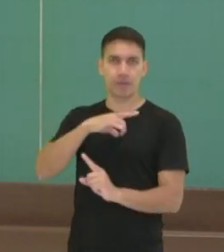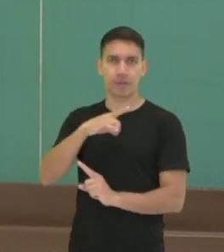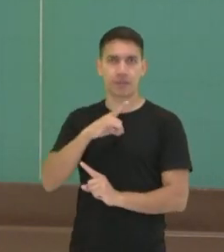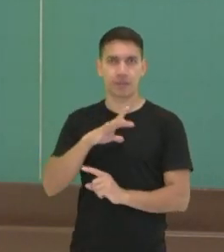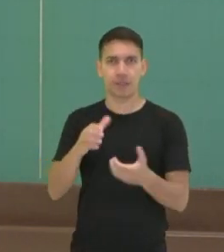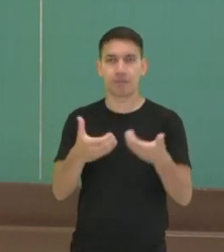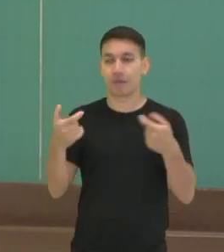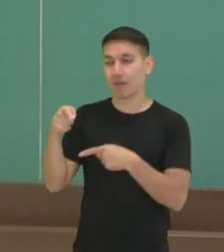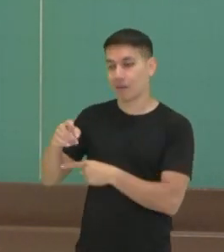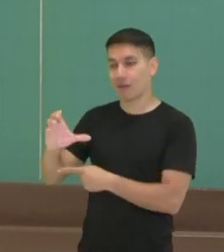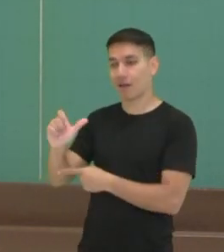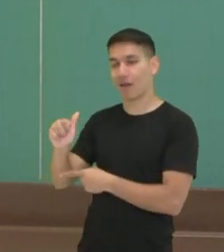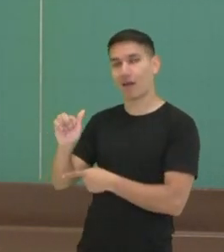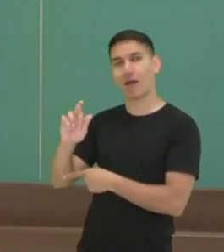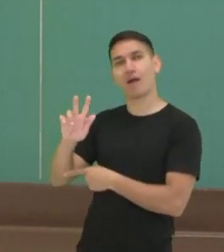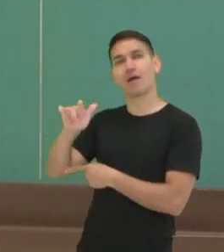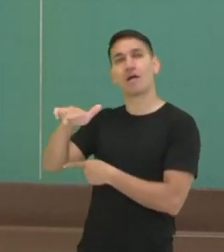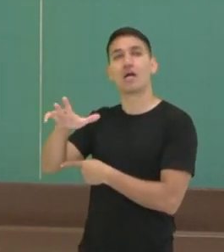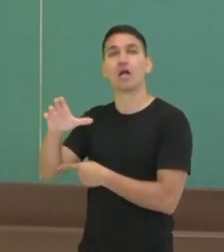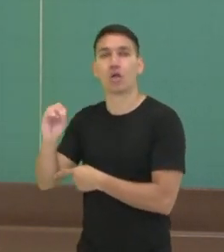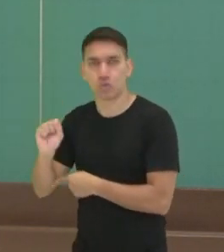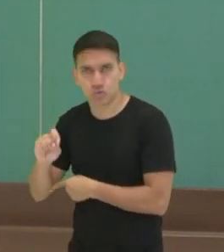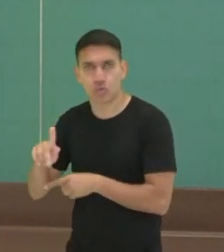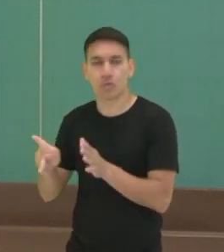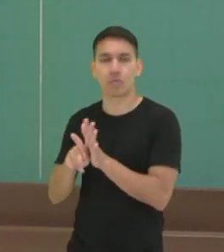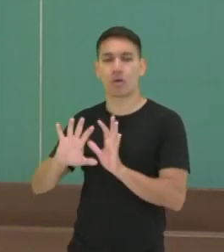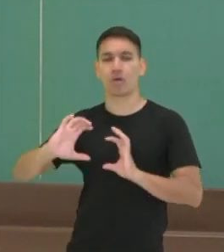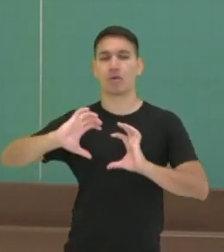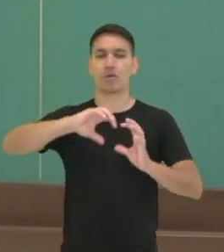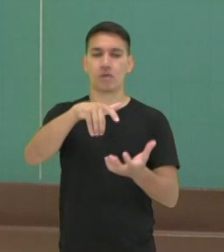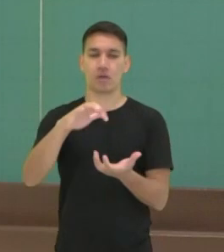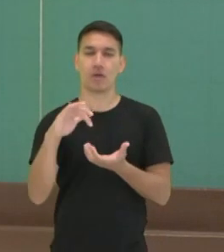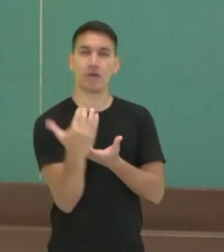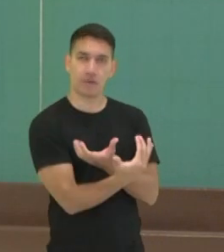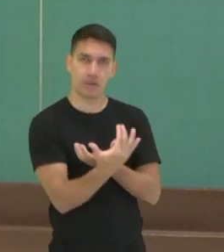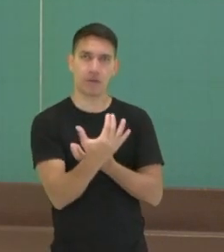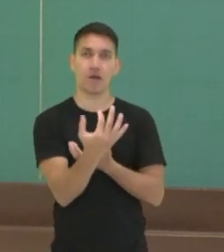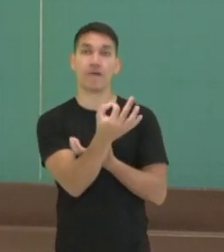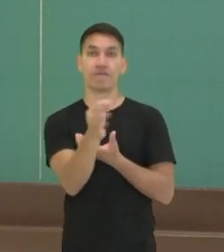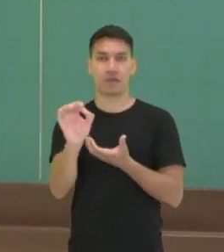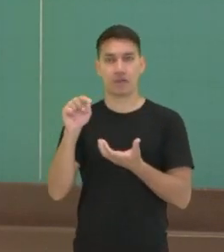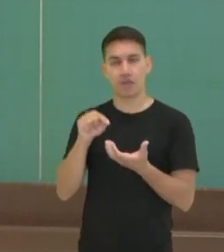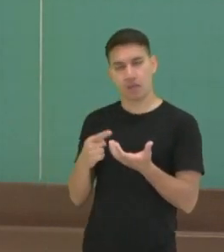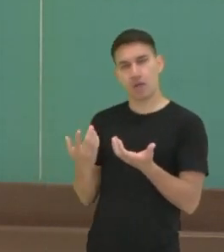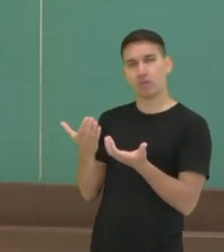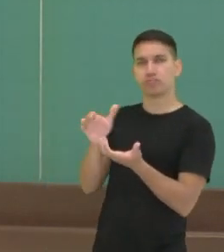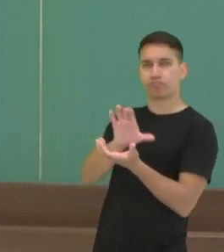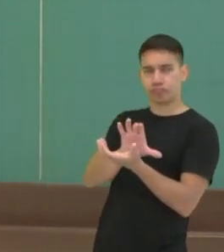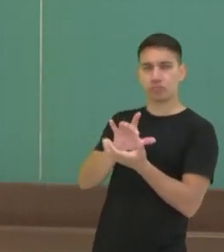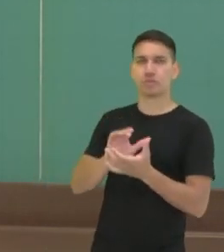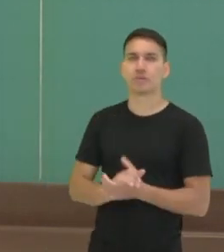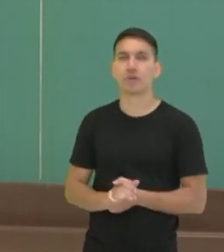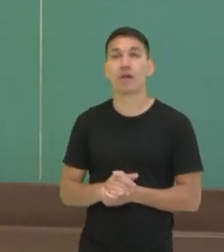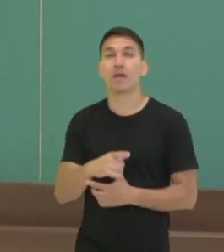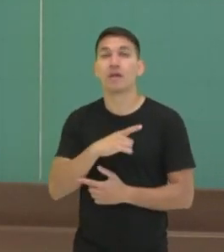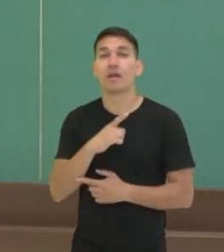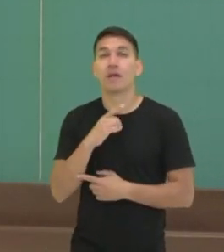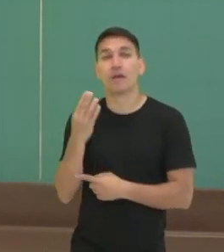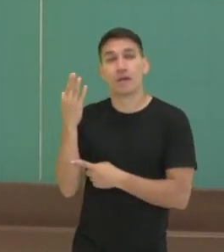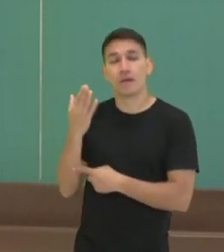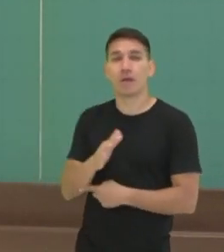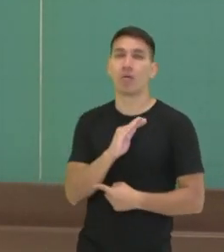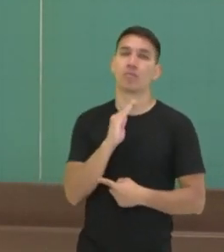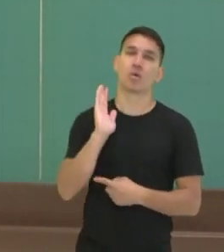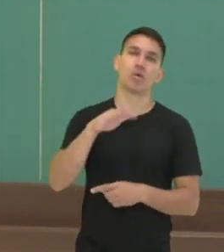Carlos Magno. Carlomano ele ficou com a parte oriental do reino dos francos e Carlos Magno com a parte ocidental. Carlomano ele acabou